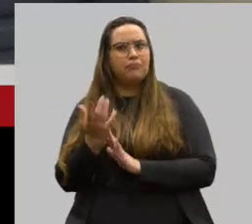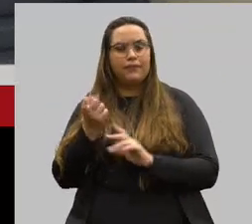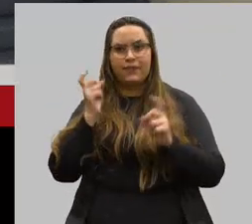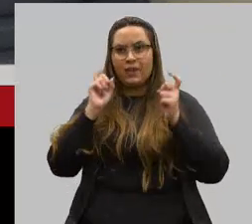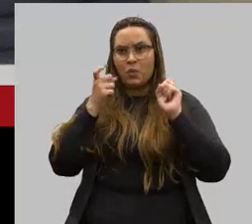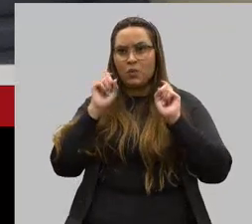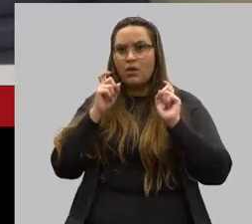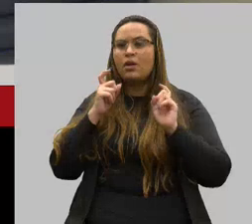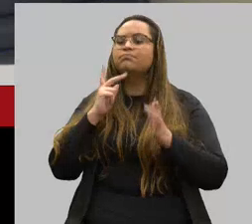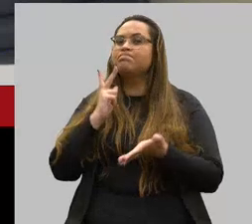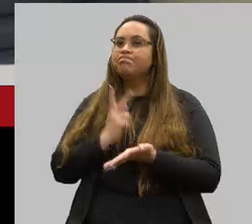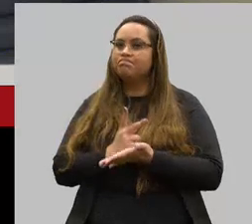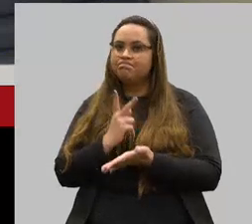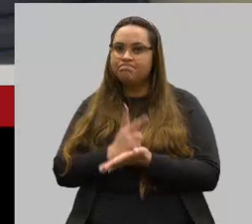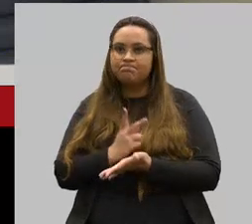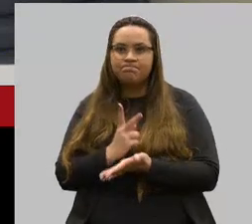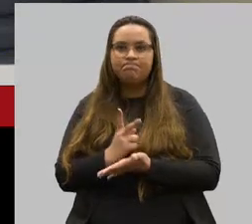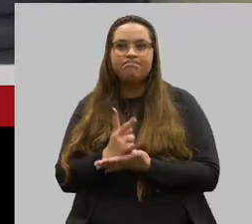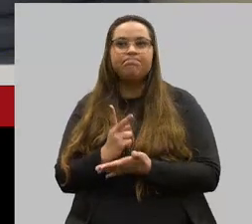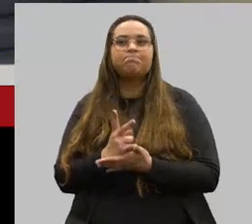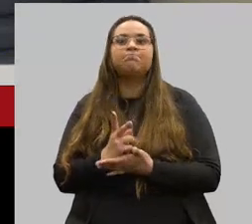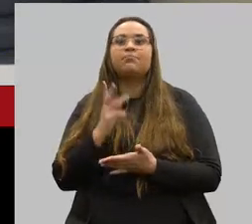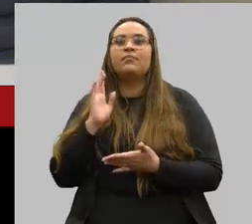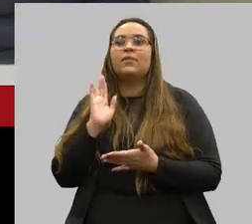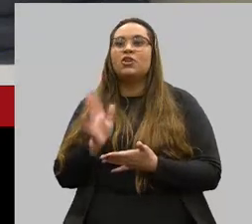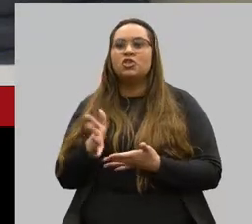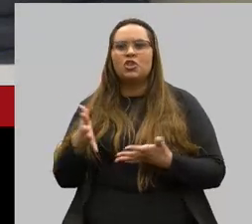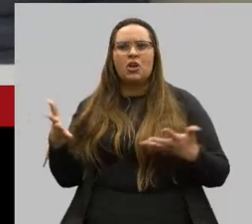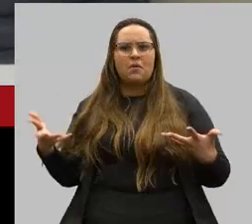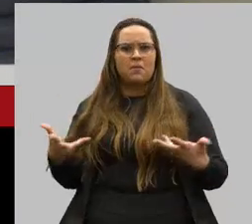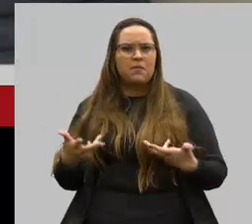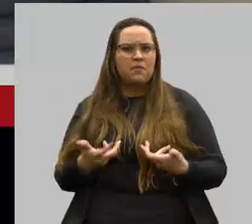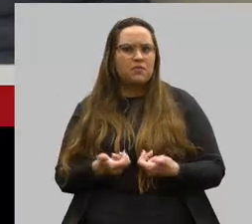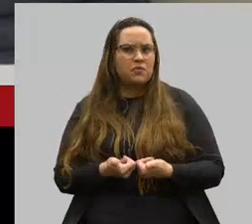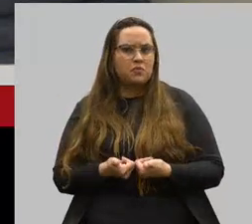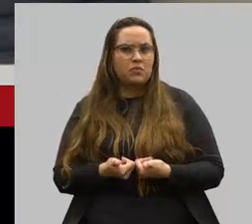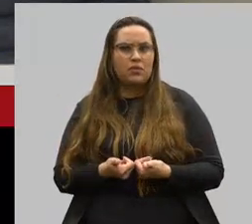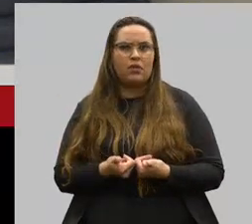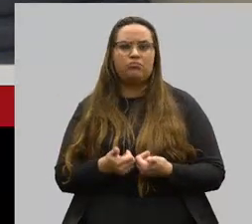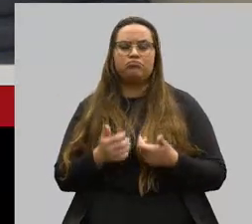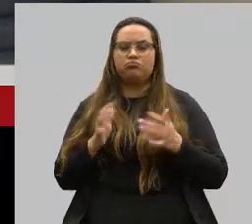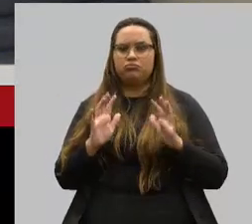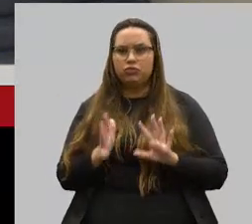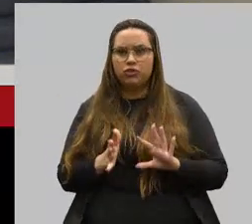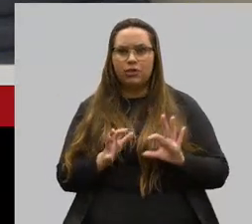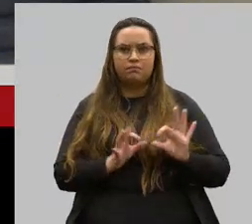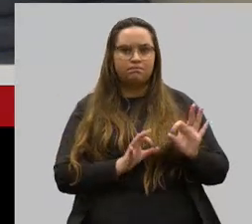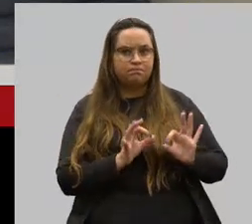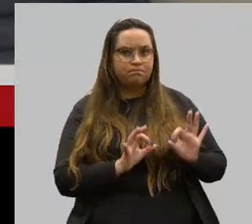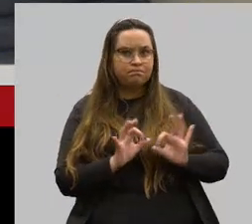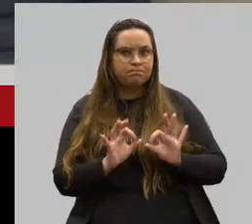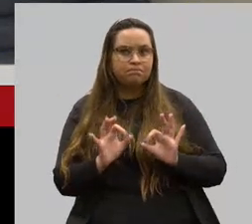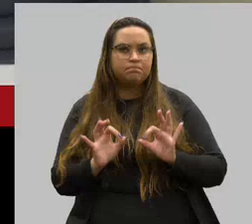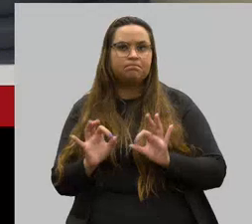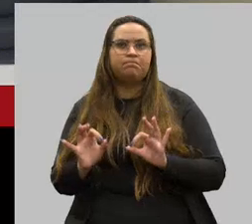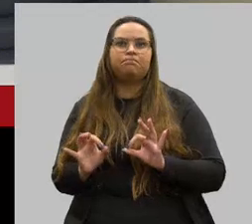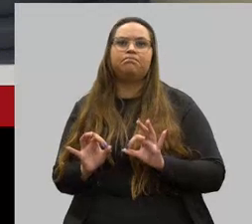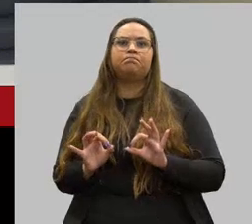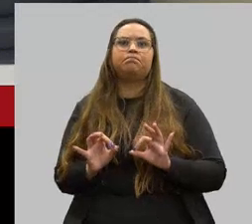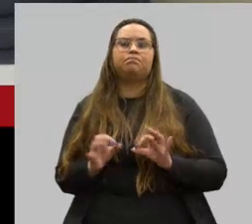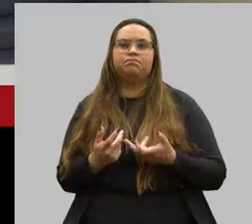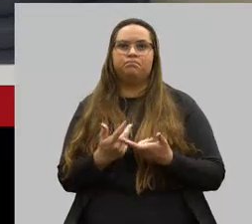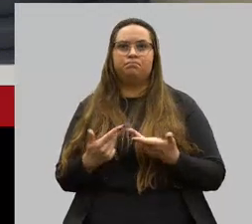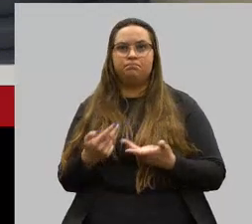persistem é um projeto que já está aperfeiçoado né já está na vamos dizer nos arremates